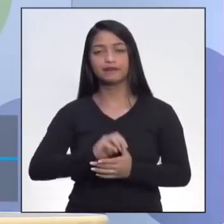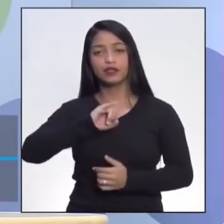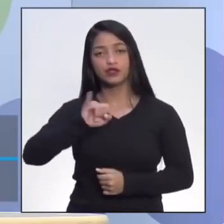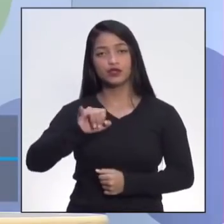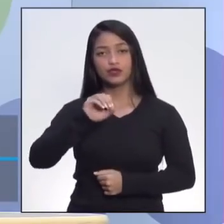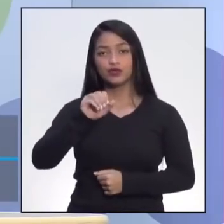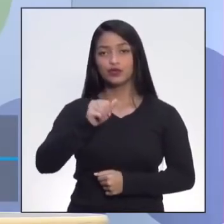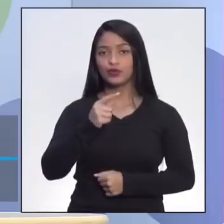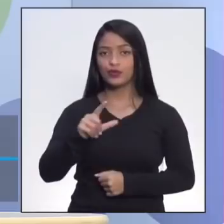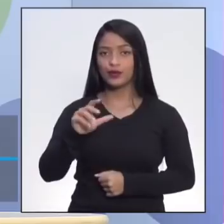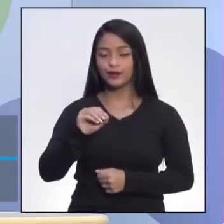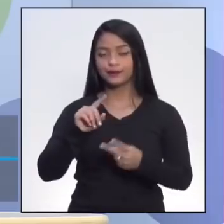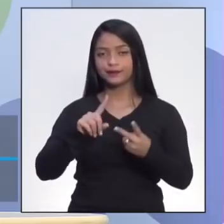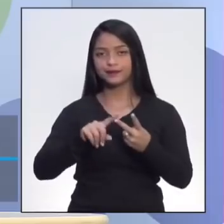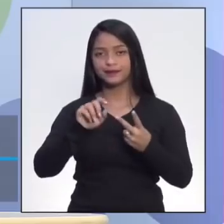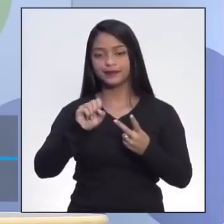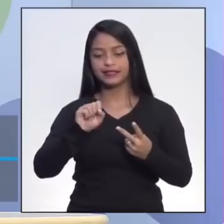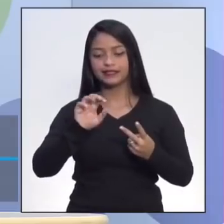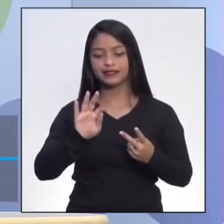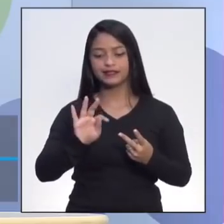a Stephanie,